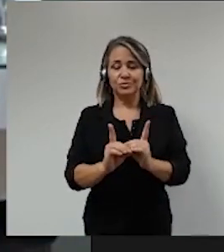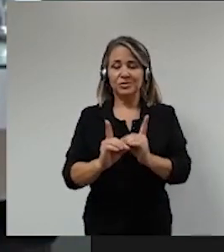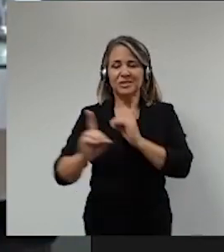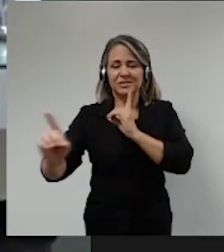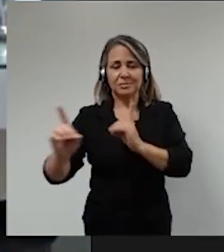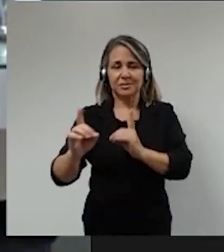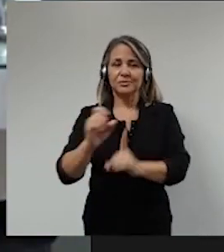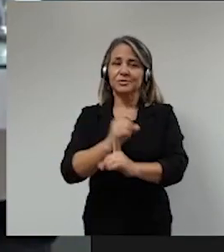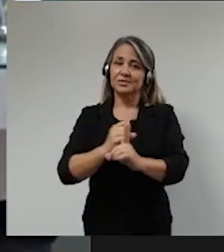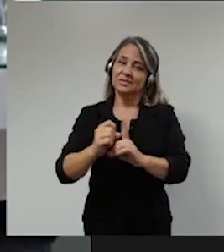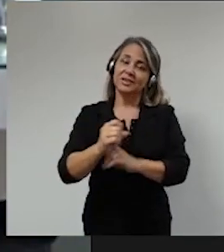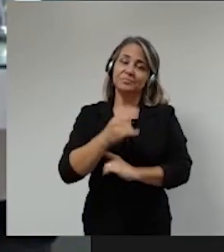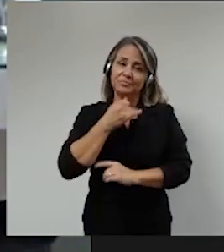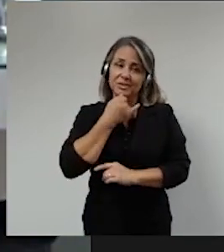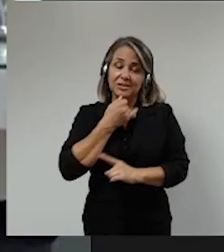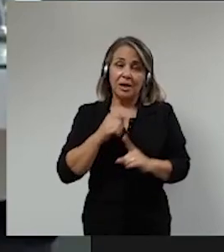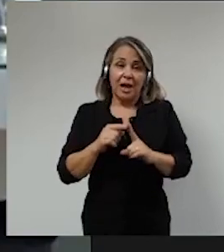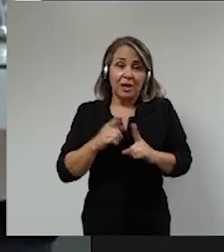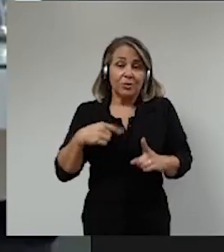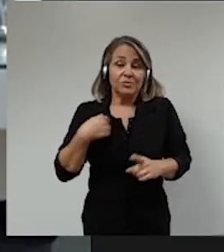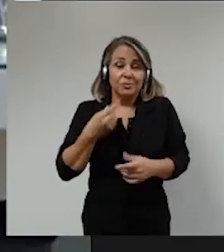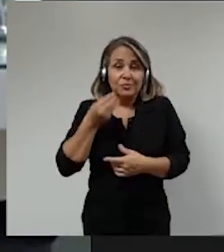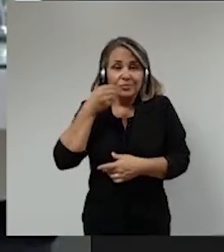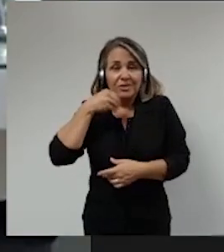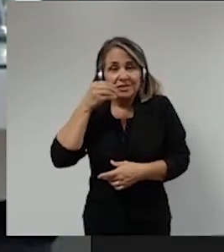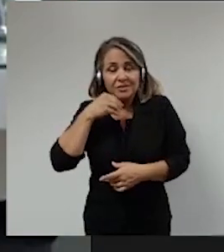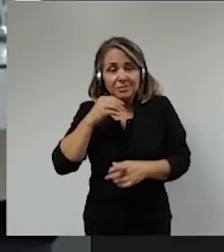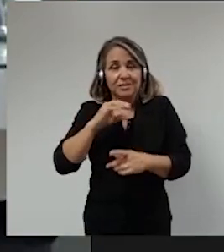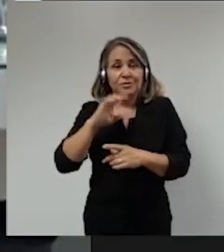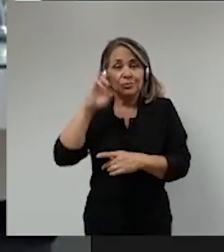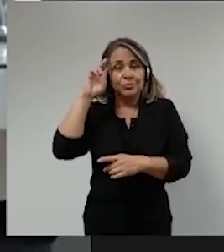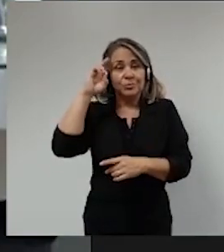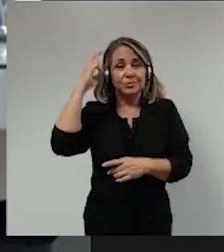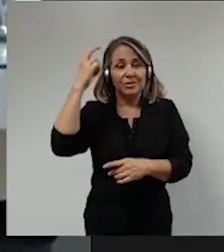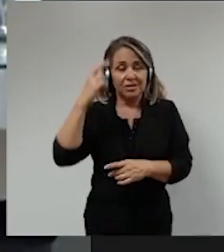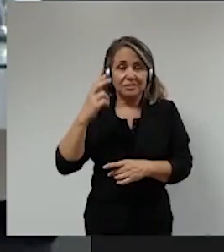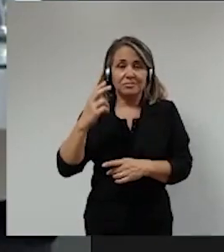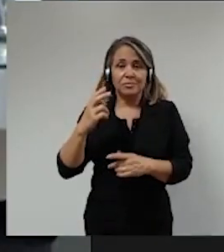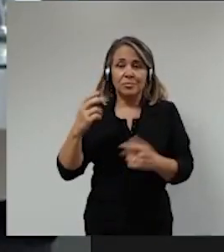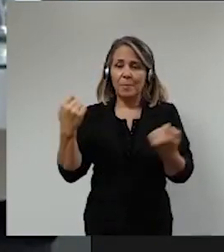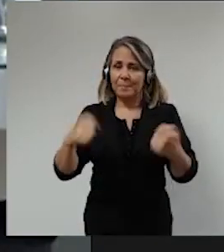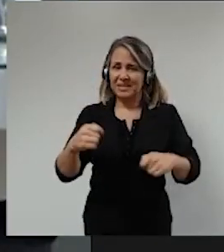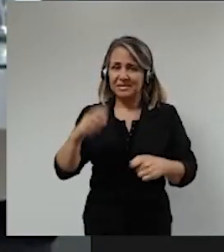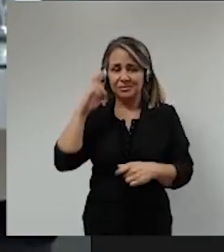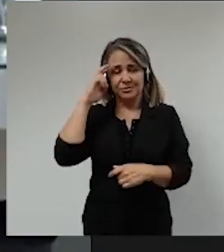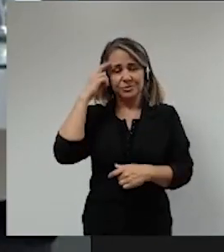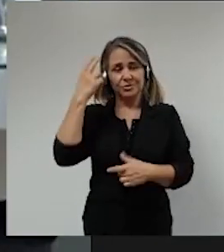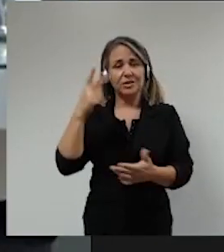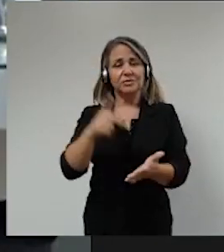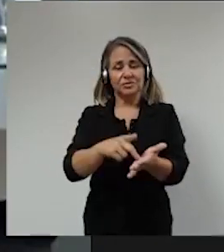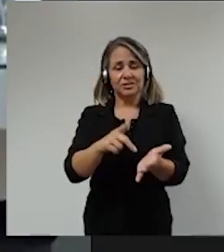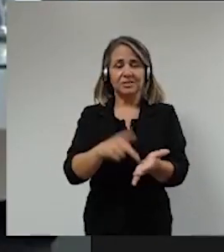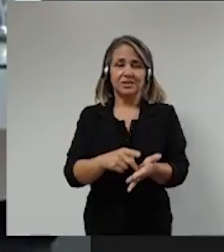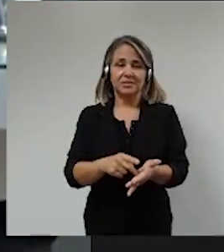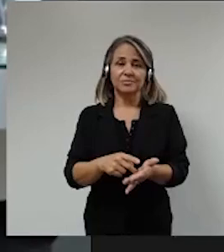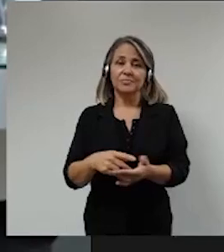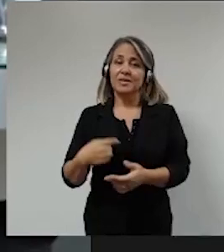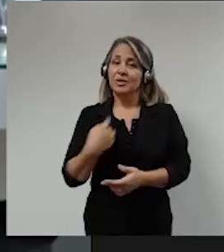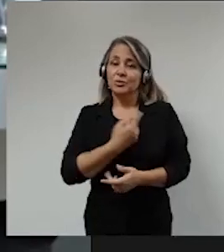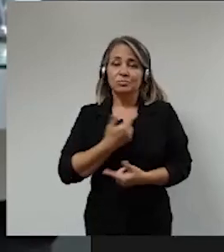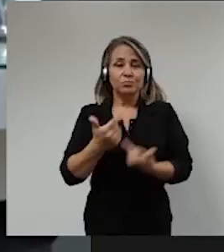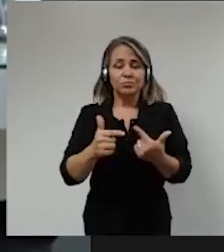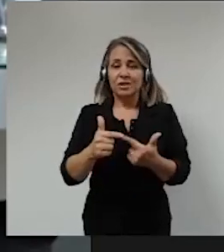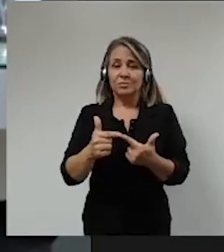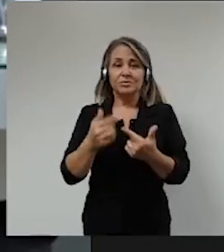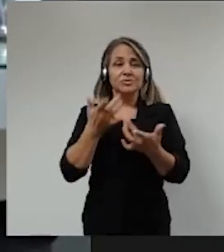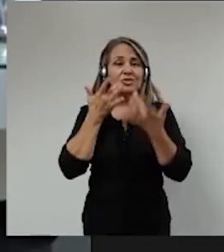social. E aí a gente tem um enfraquecimento cultural, uma carência cultural muito forte. Ou seja, a gente não tem teatro, a gente